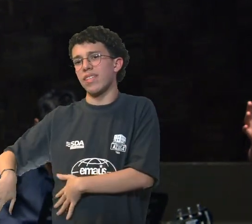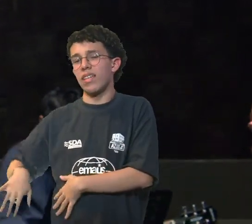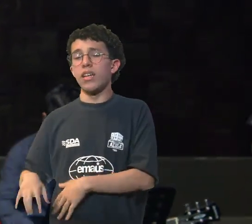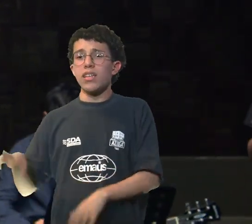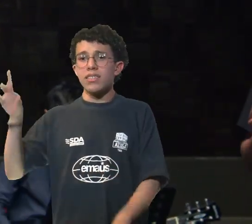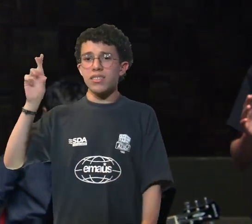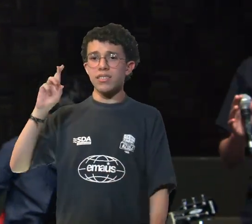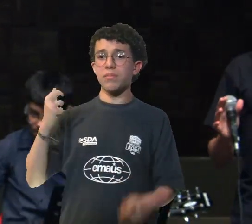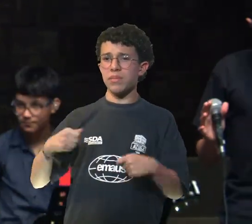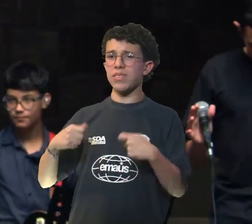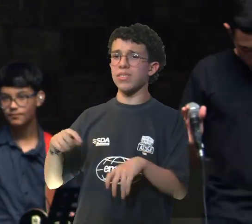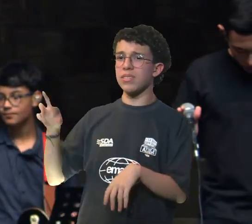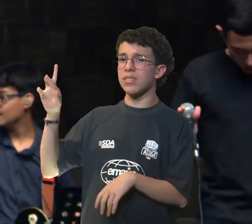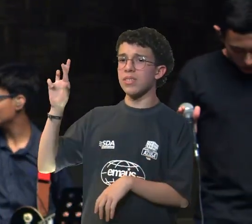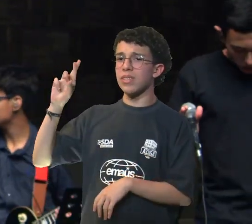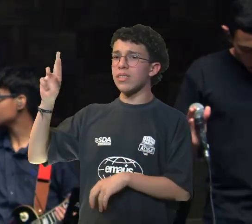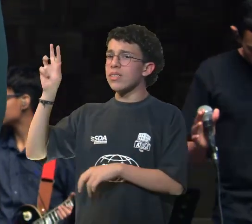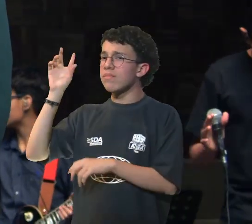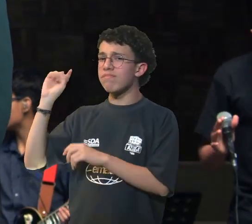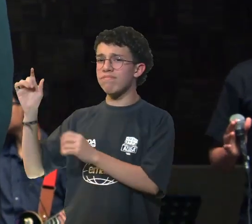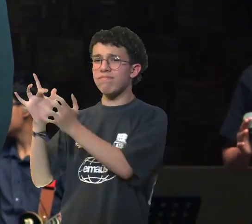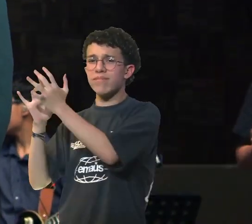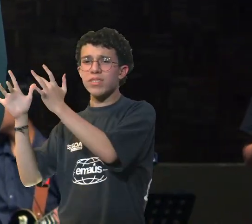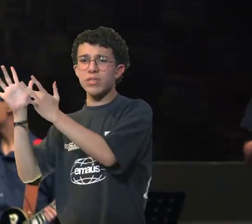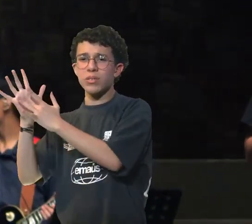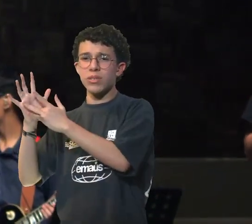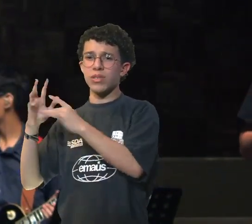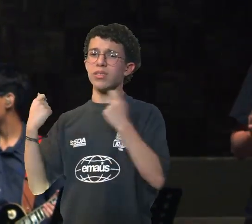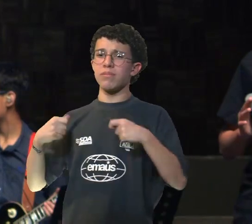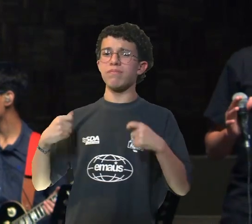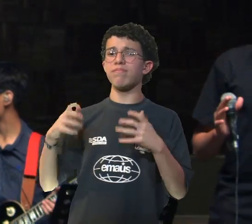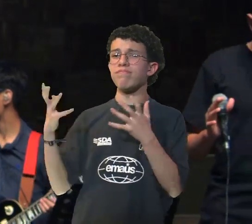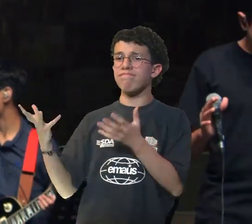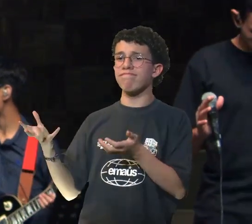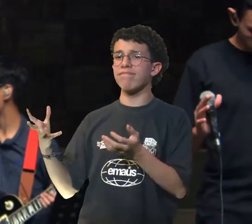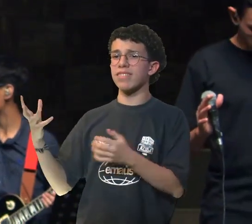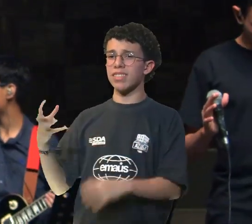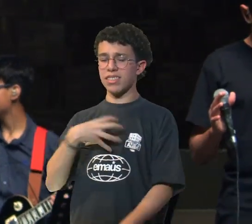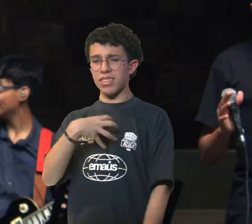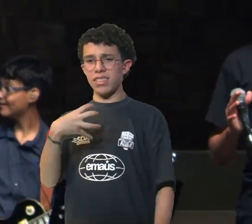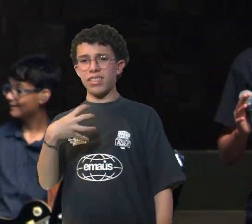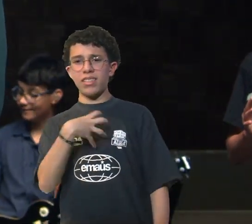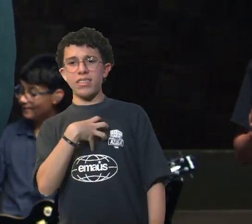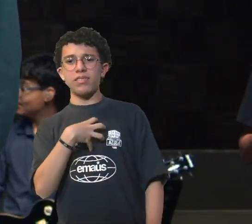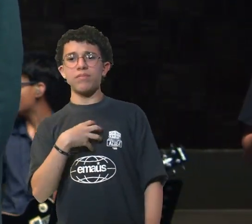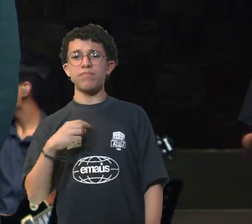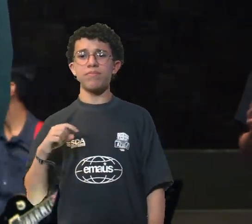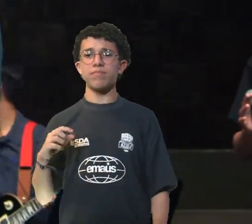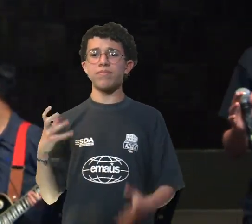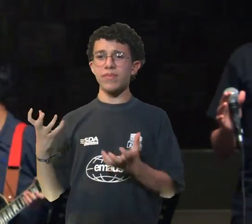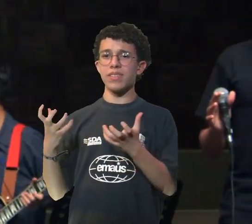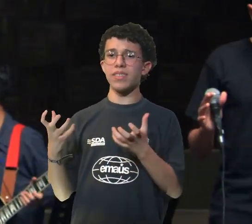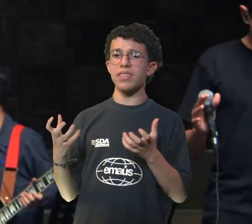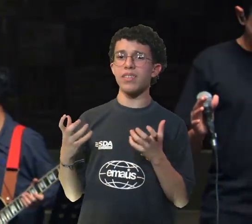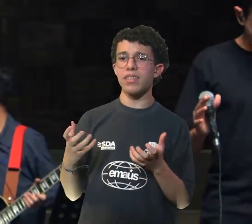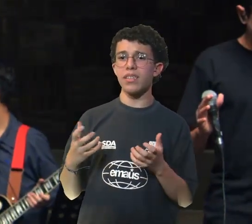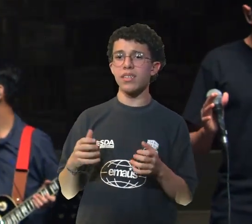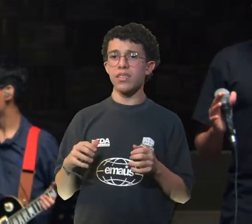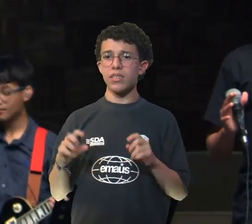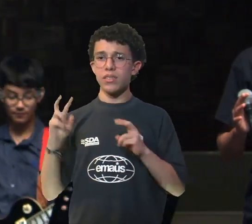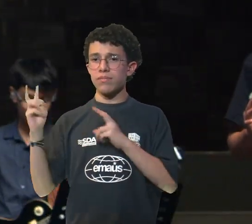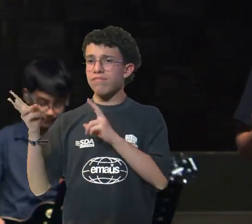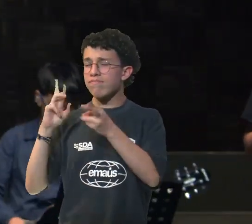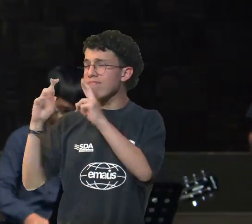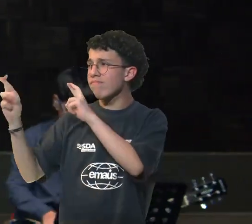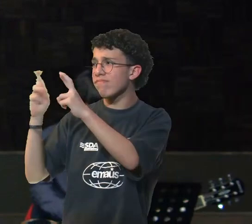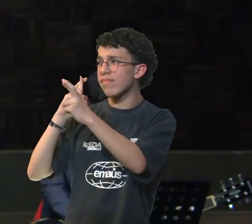Ah, Senhor, nós queremos te ouvir, Jesus. Nós queremos ter tempo de qualidade com o Senhor. Nós